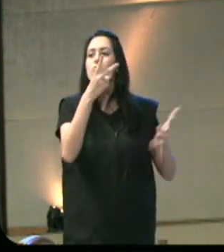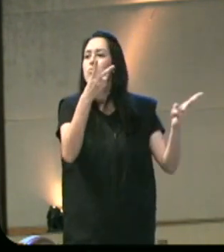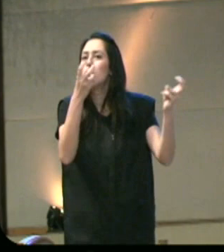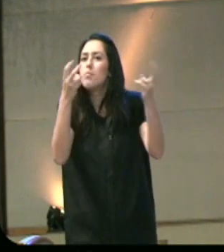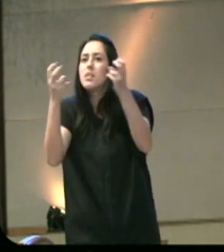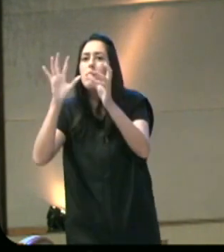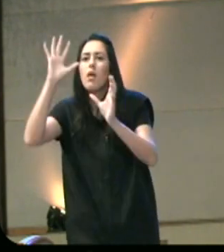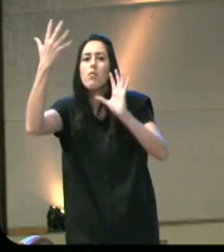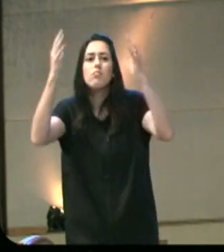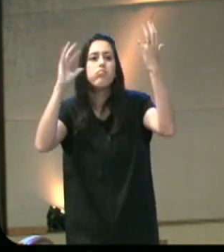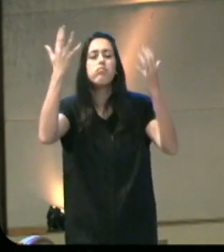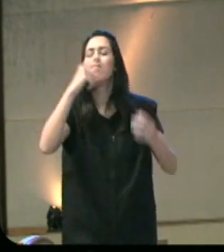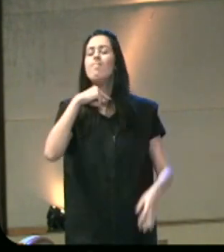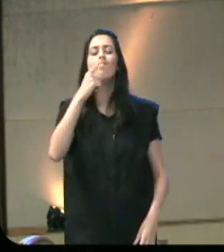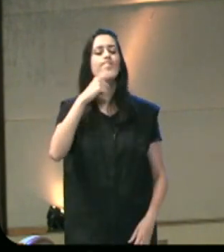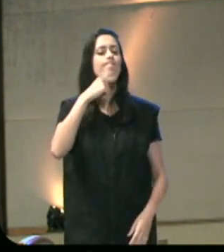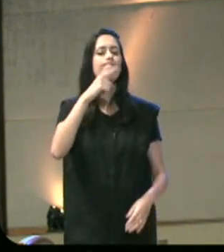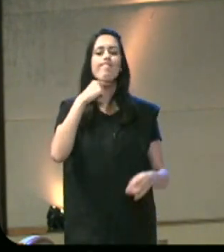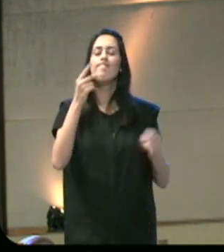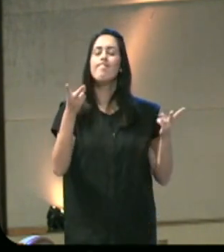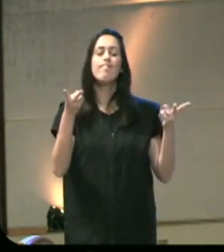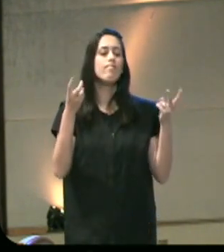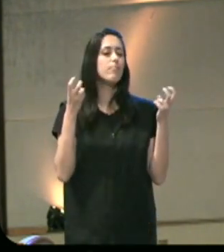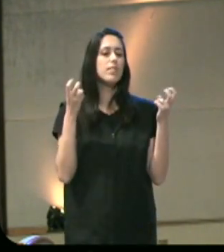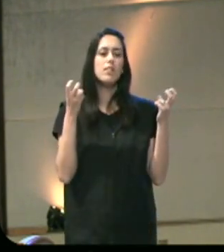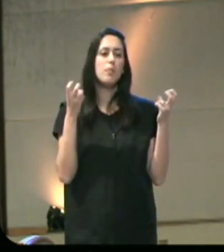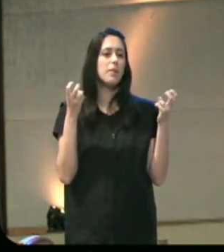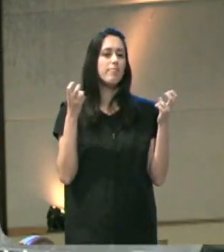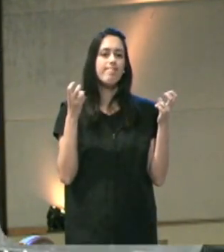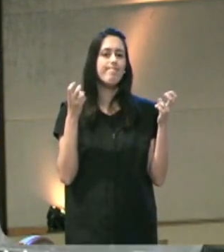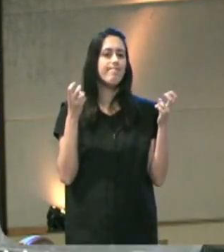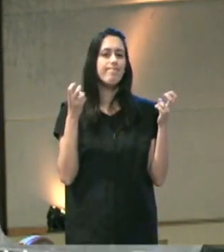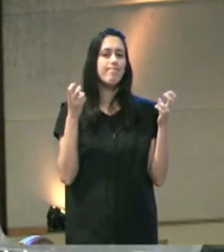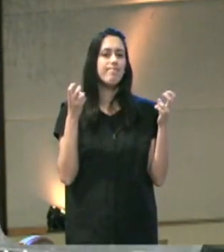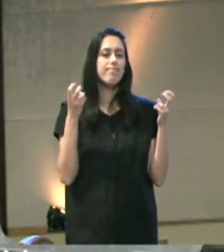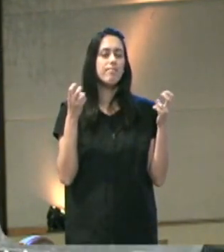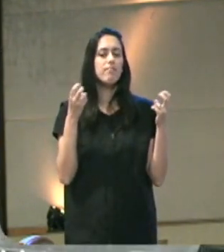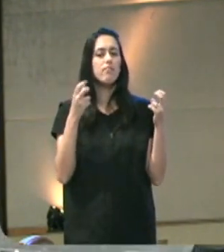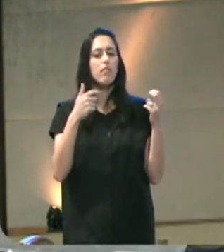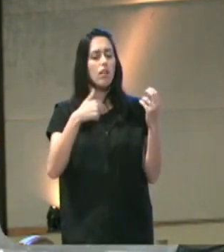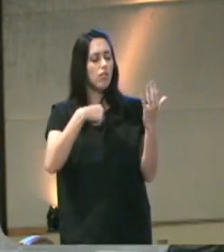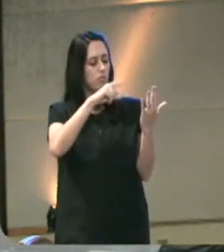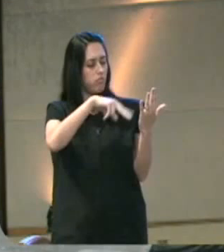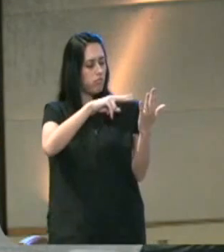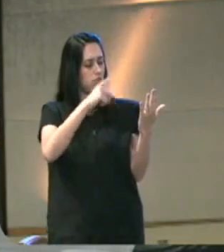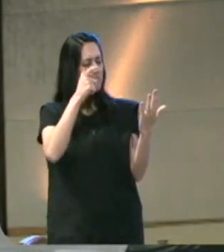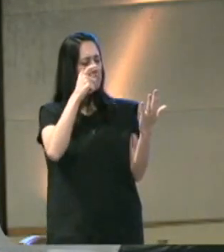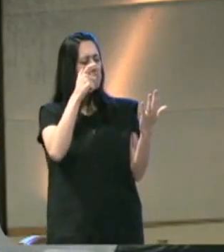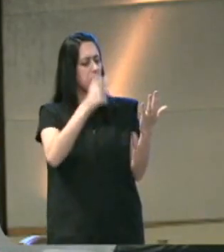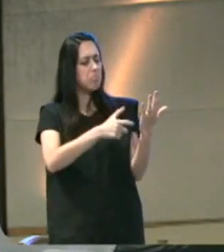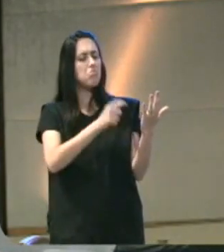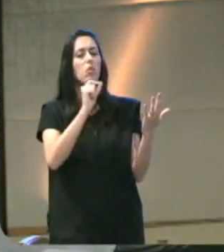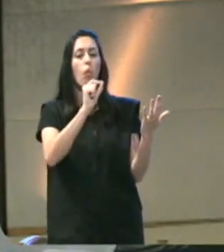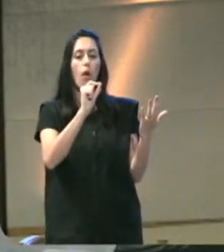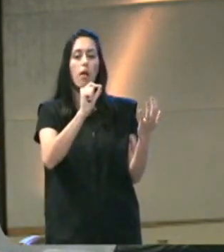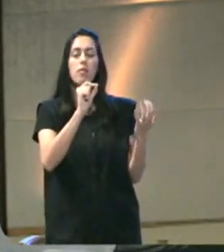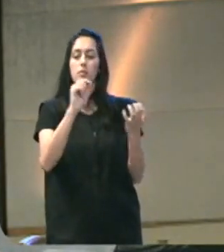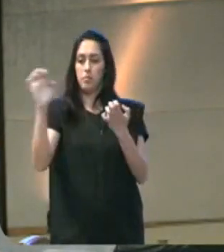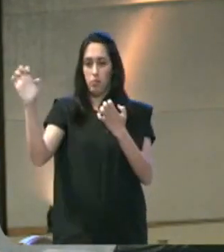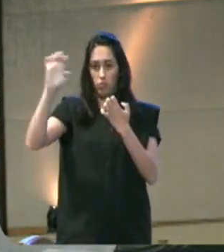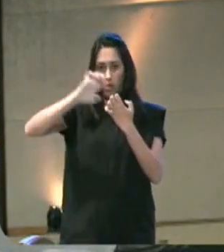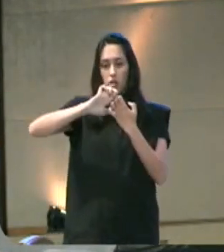estavam acontecendo. E o interessante é que Eliseu se apresenta diante